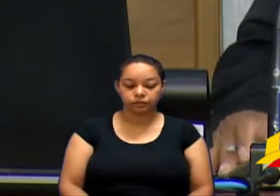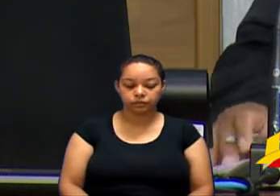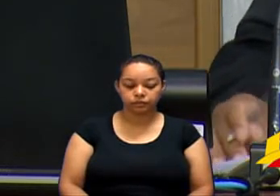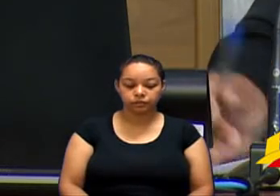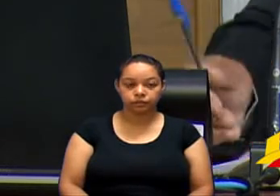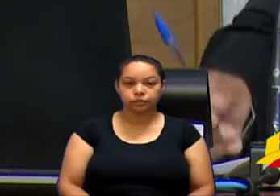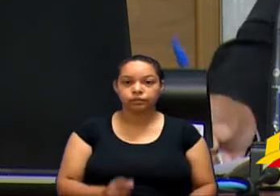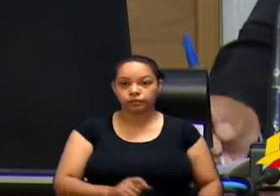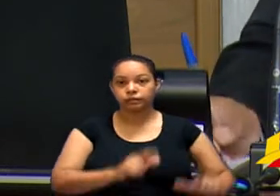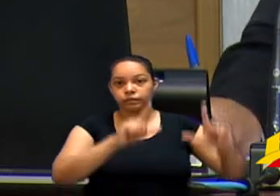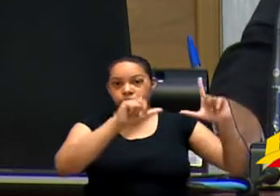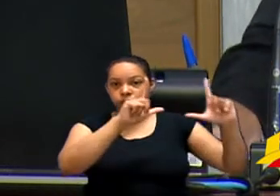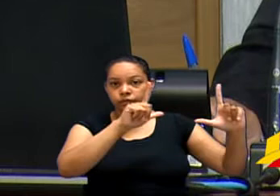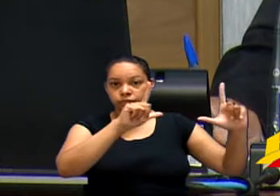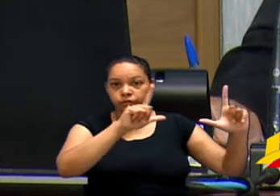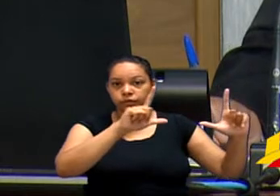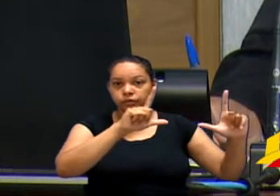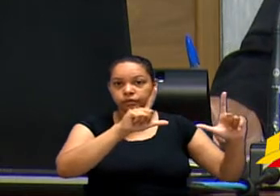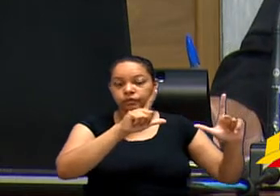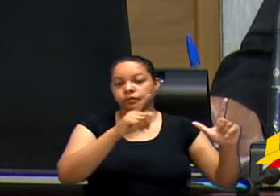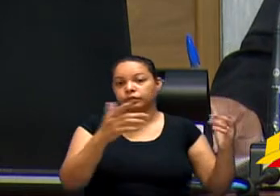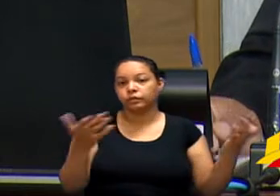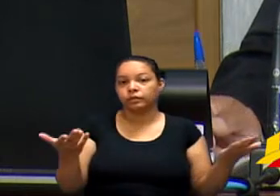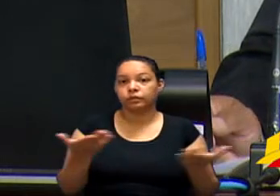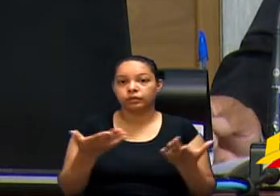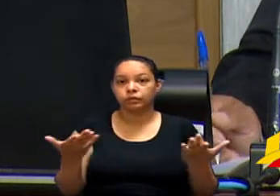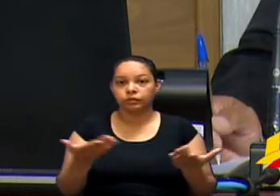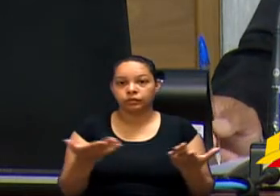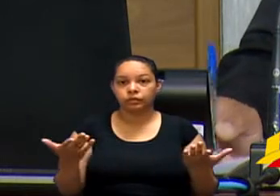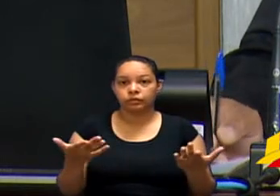no painel também então é encerrando